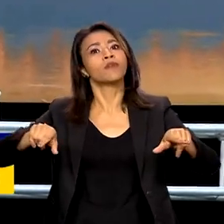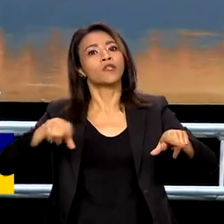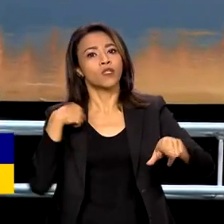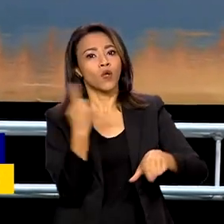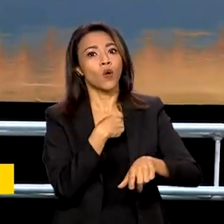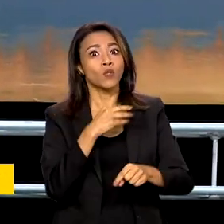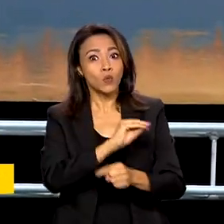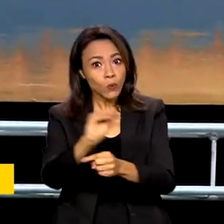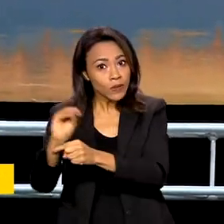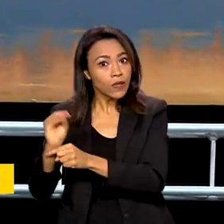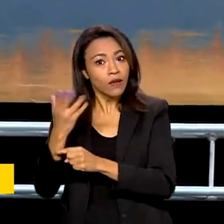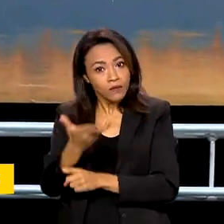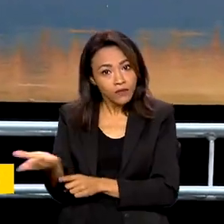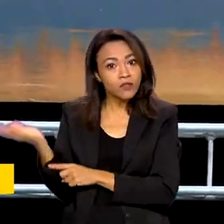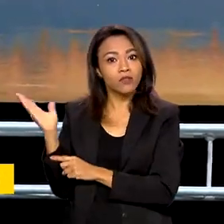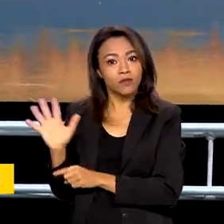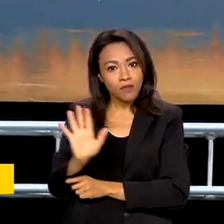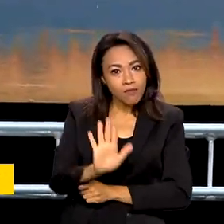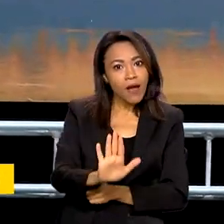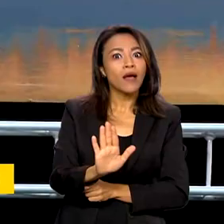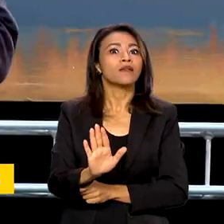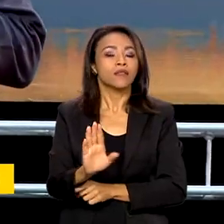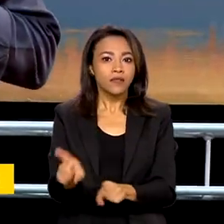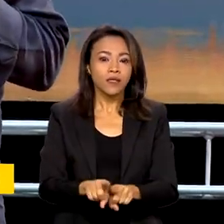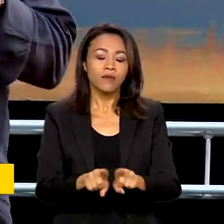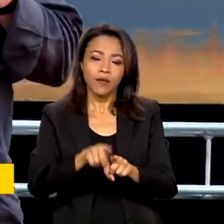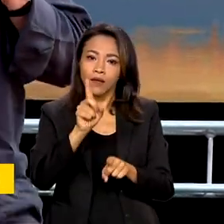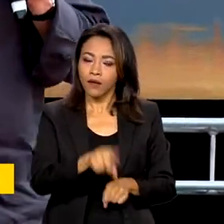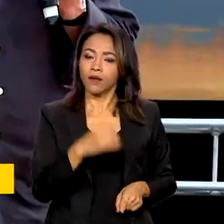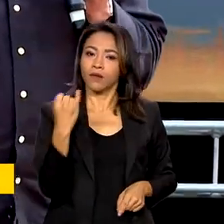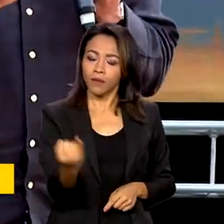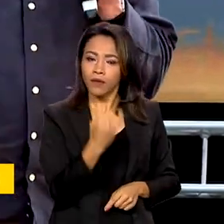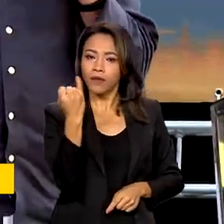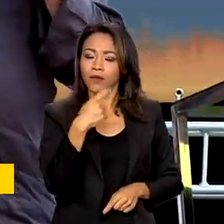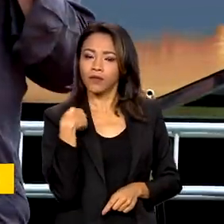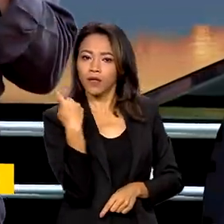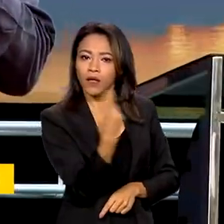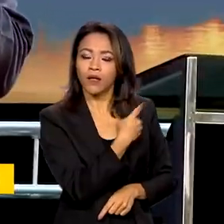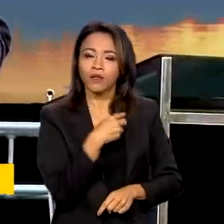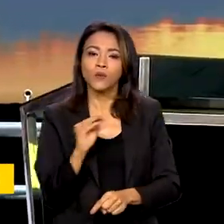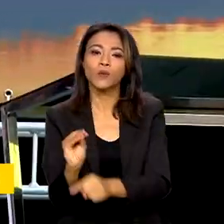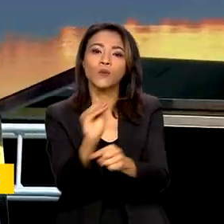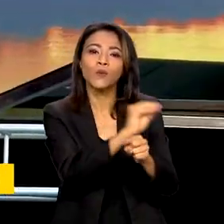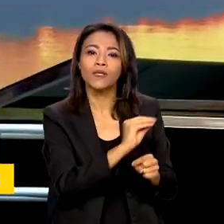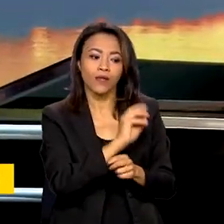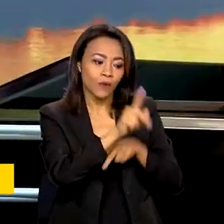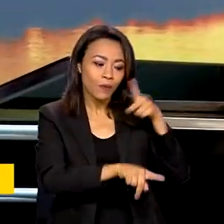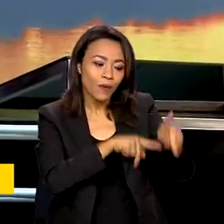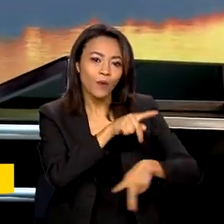nossa floresta. Mas é muito importante a gente cuidar do nosso povo.